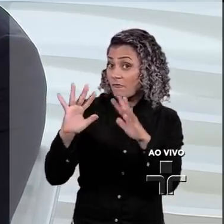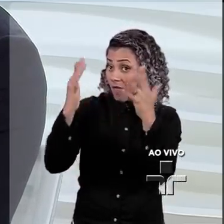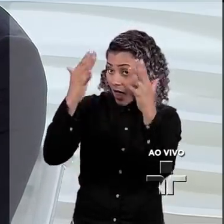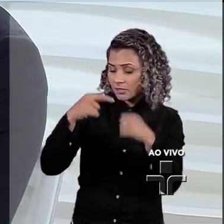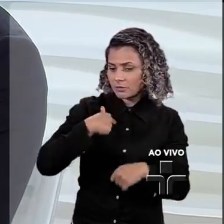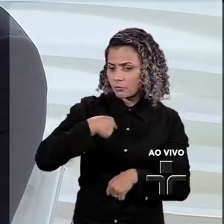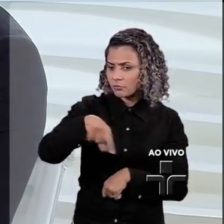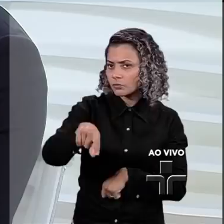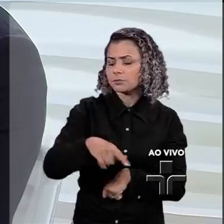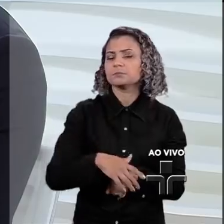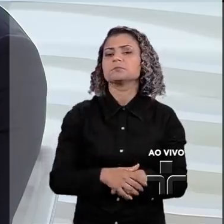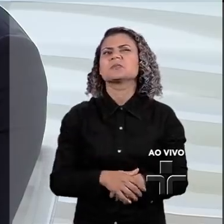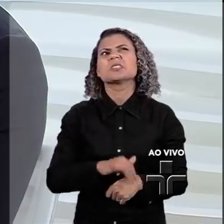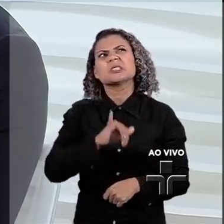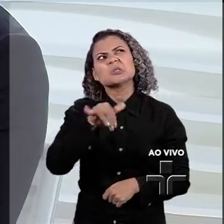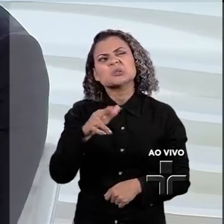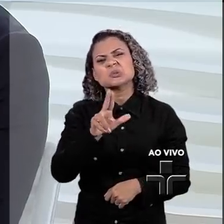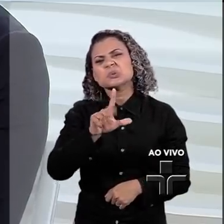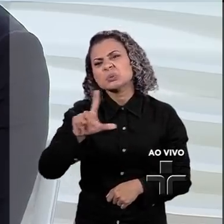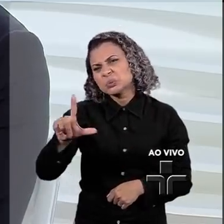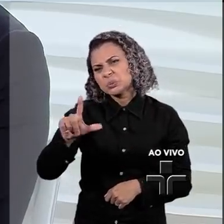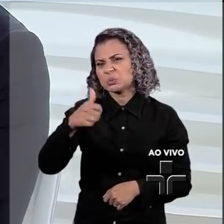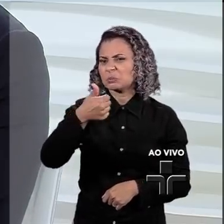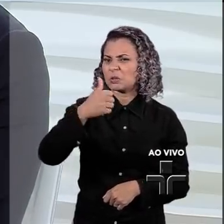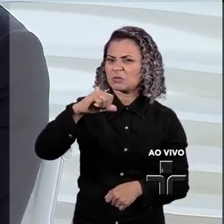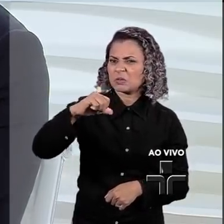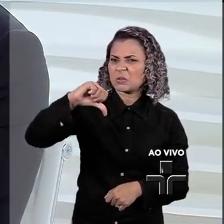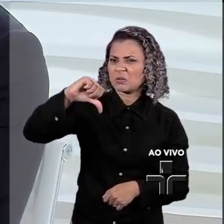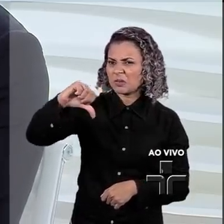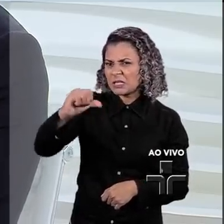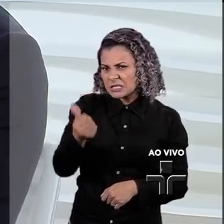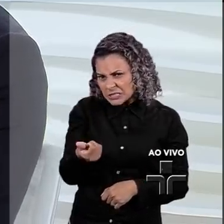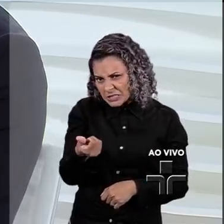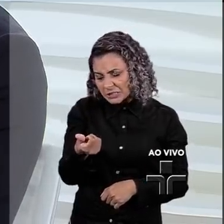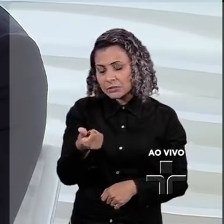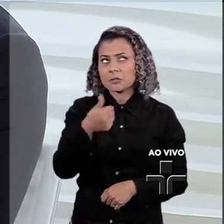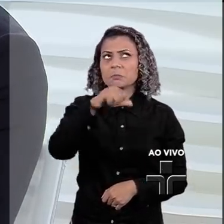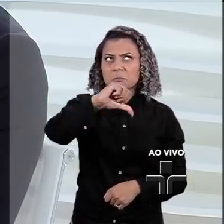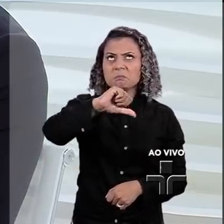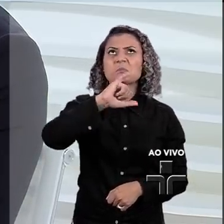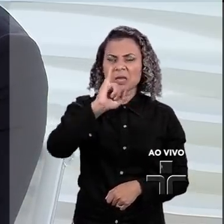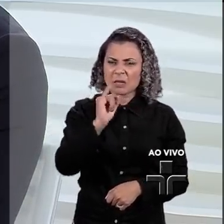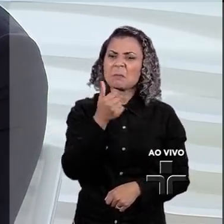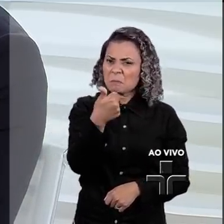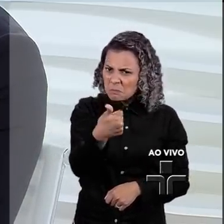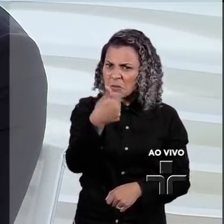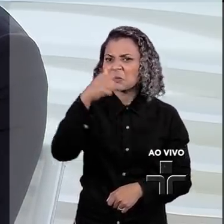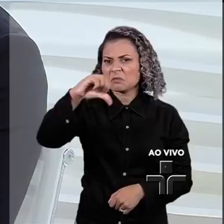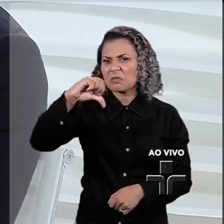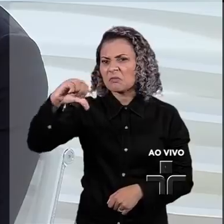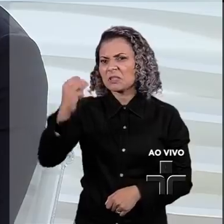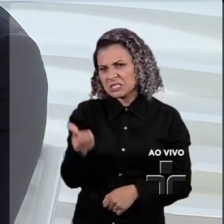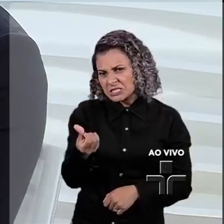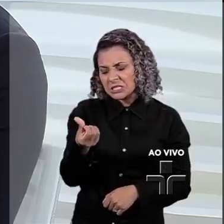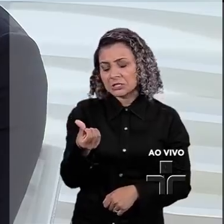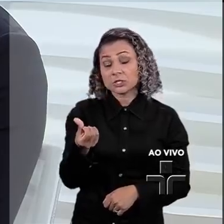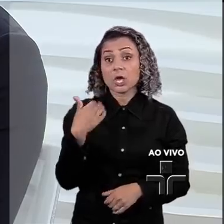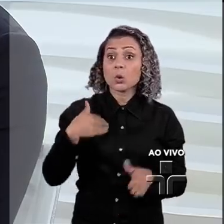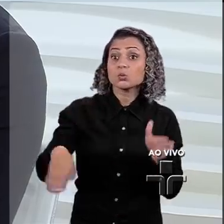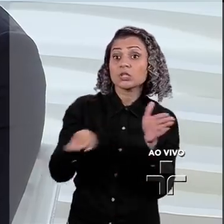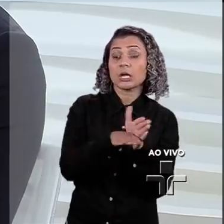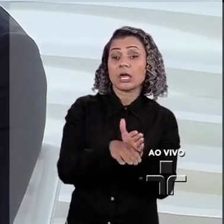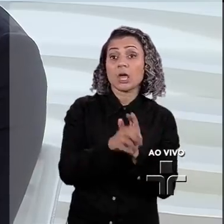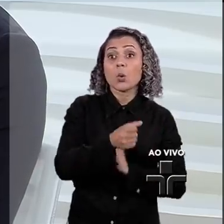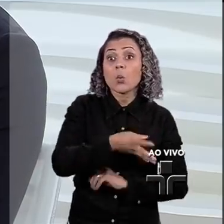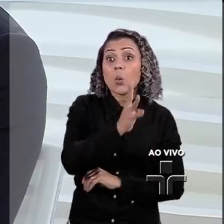era julho de 96, se eu não me engano, e eu cheguei, eram umas 3, 4 da manhã. E